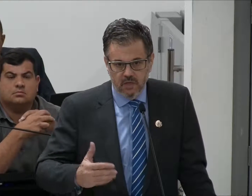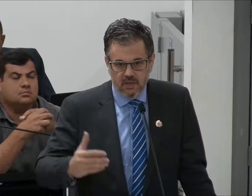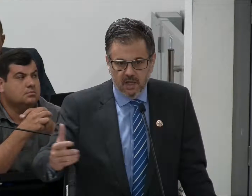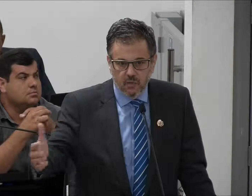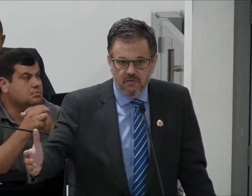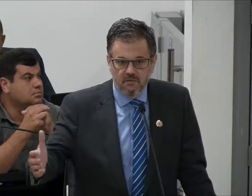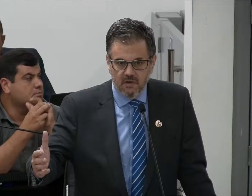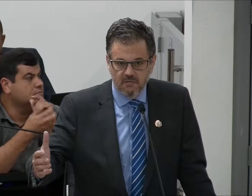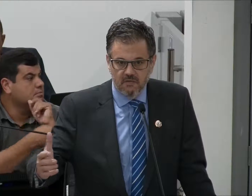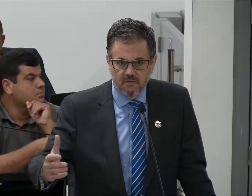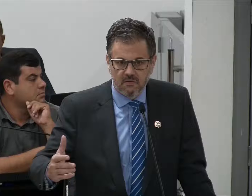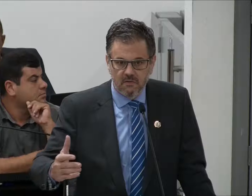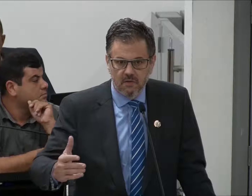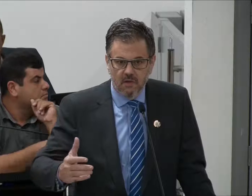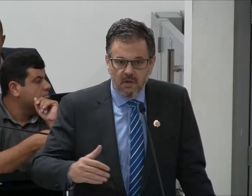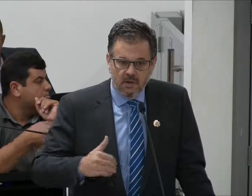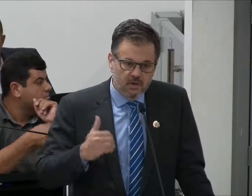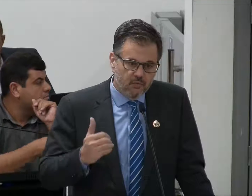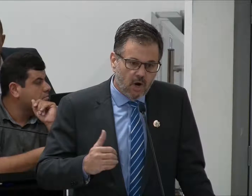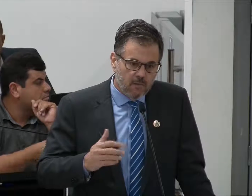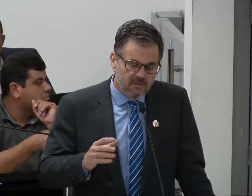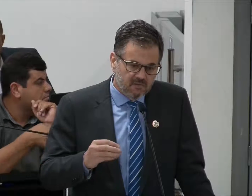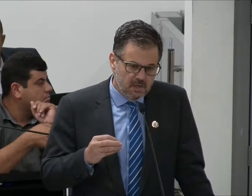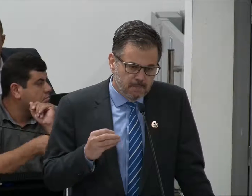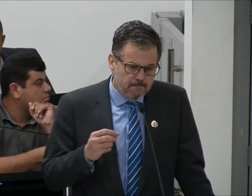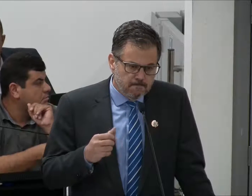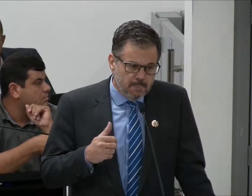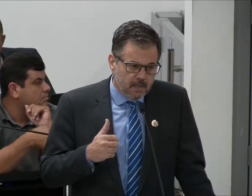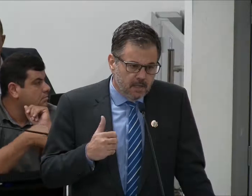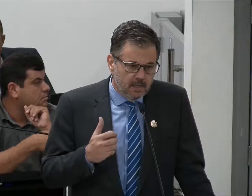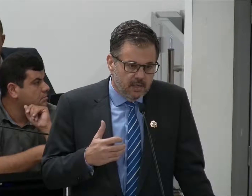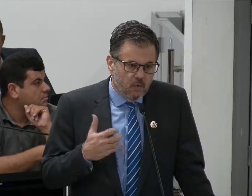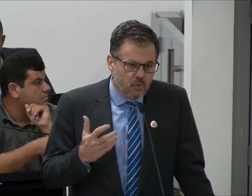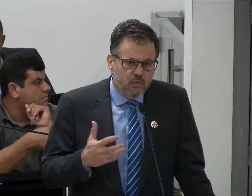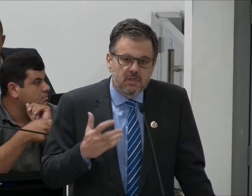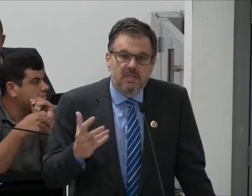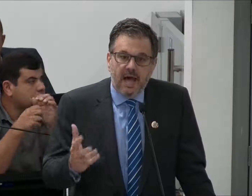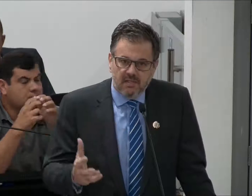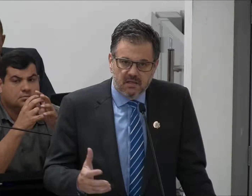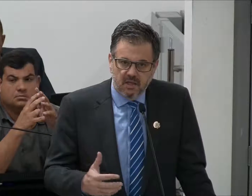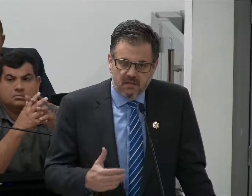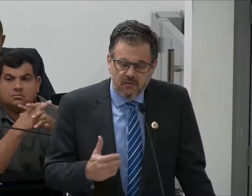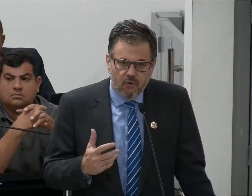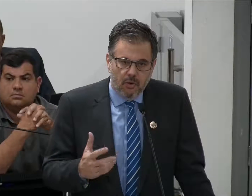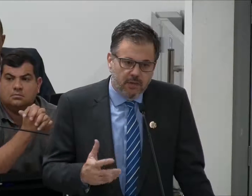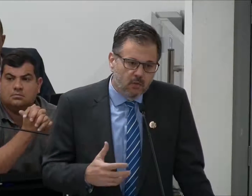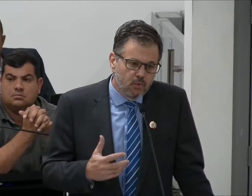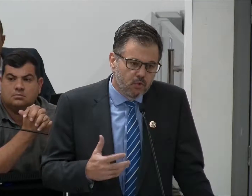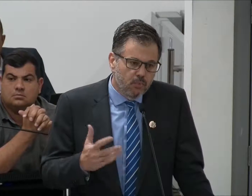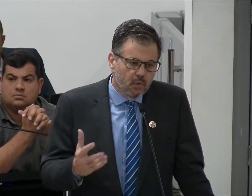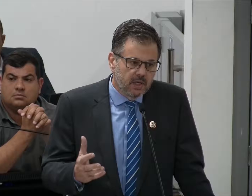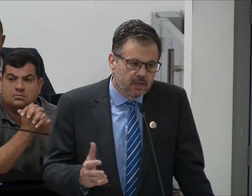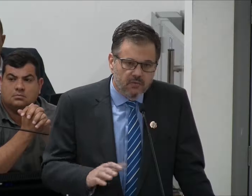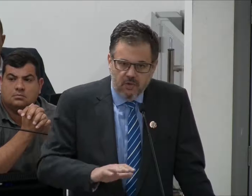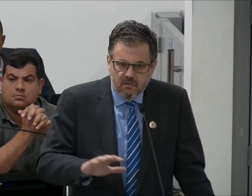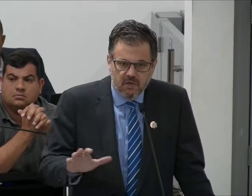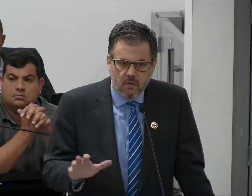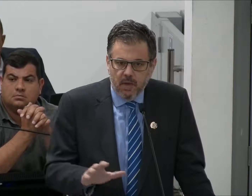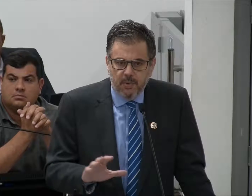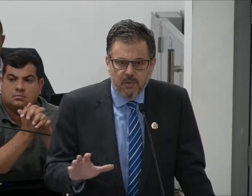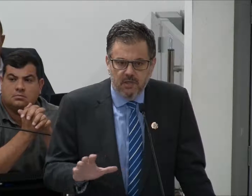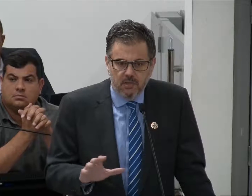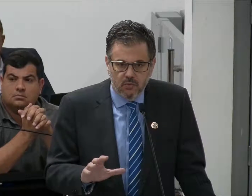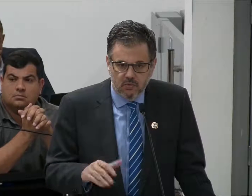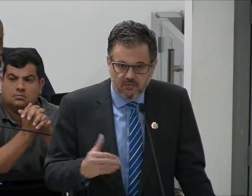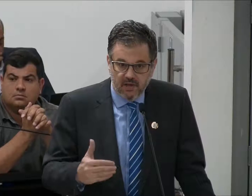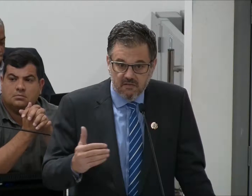IPTUs em até 12 vezes. E de forma assim, não muito didática, de forma não muito polida, foi disso que